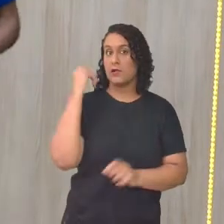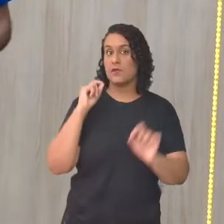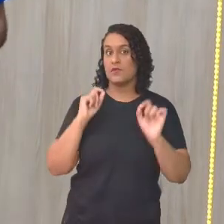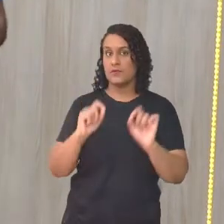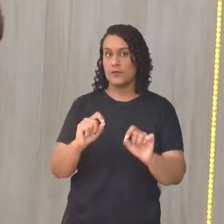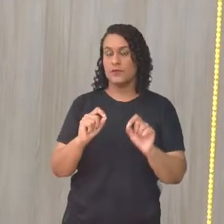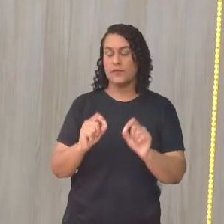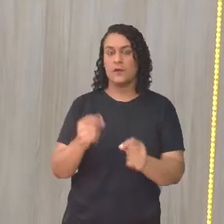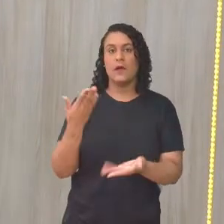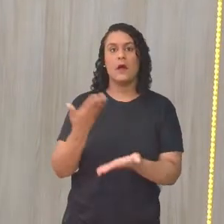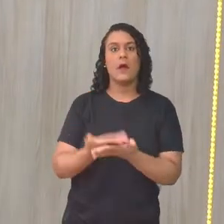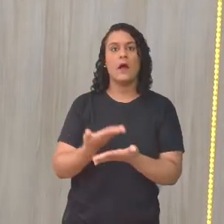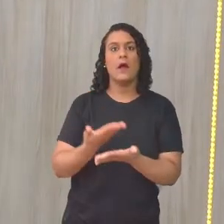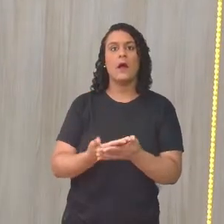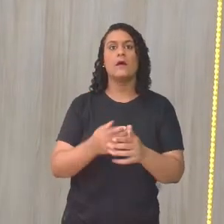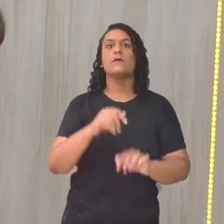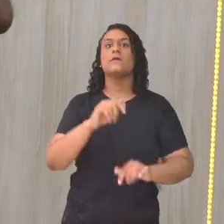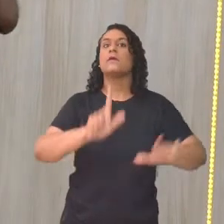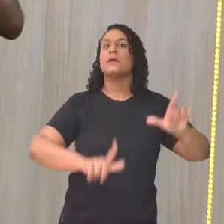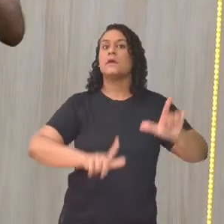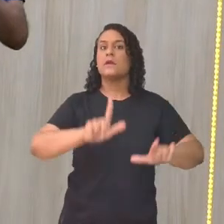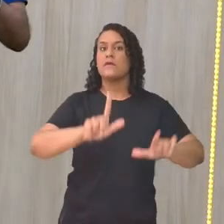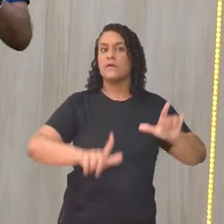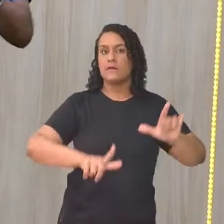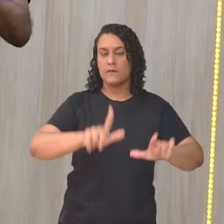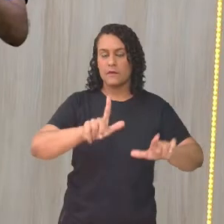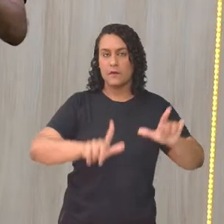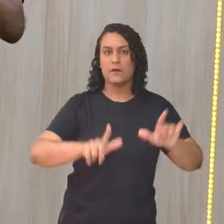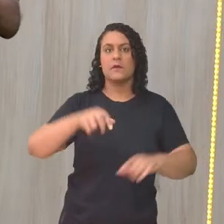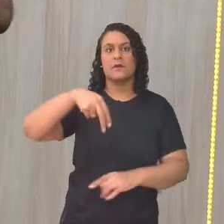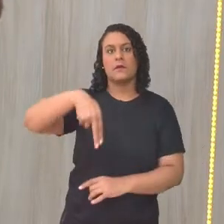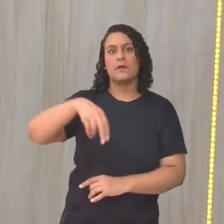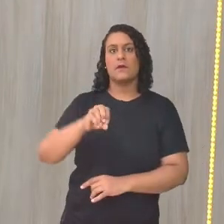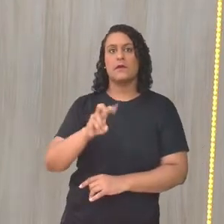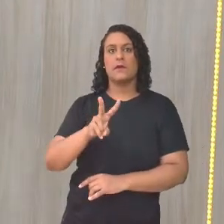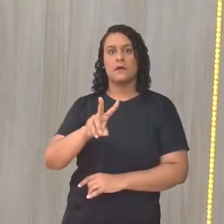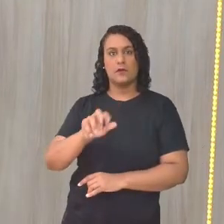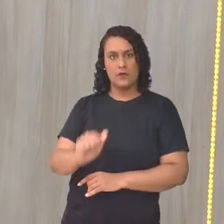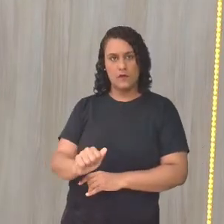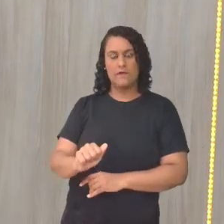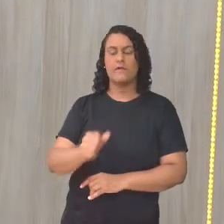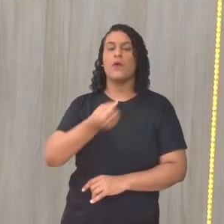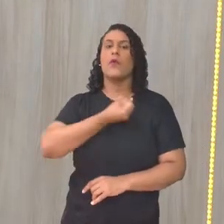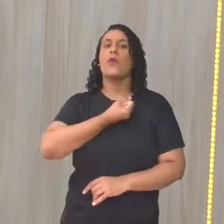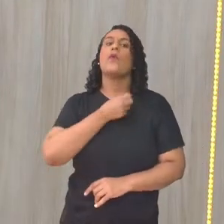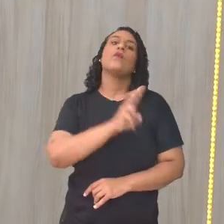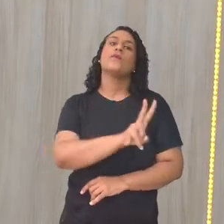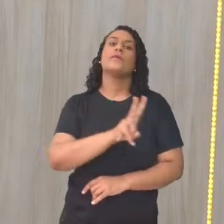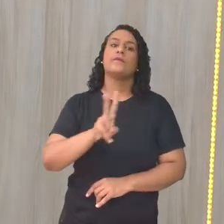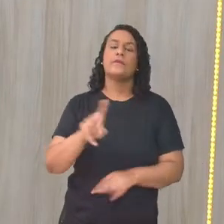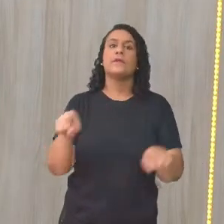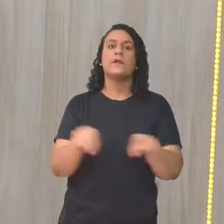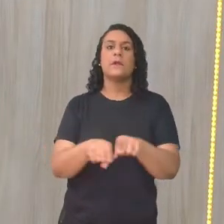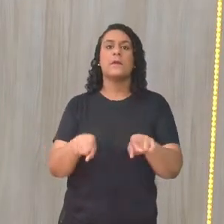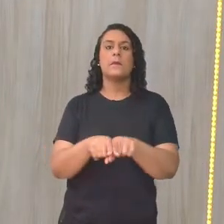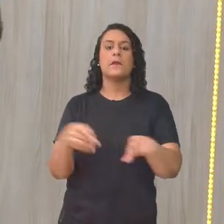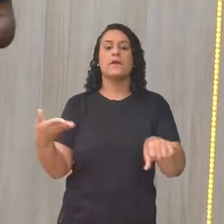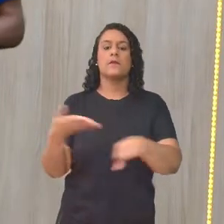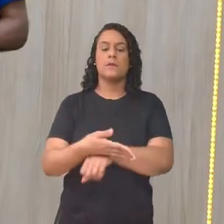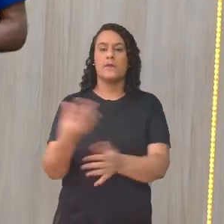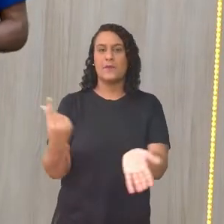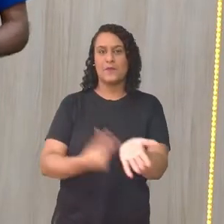aula é passada em veículo de TV, no canal 22 TV Nova Nordeste. Temos aí pelo celular, no